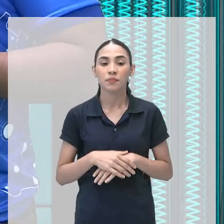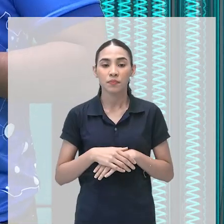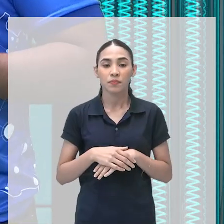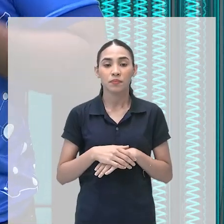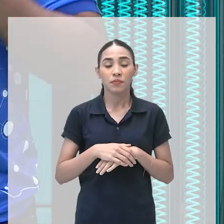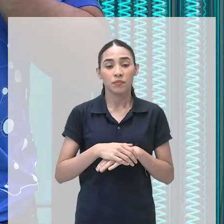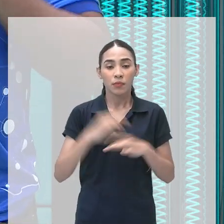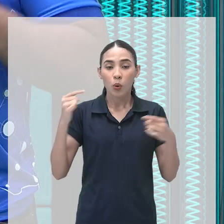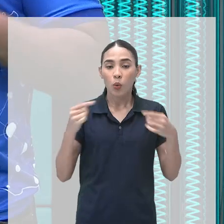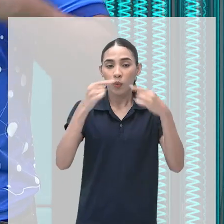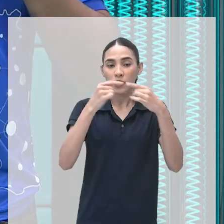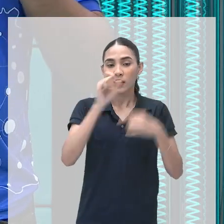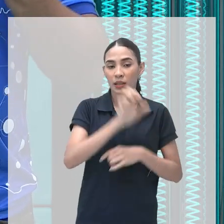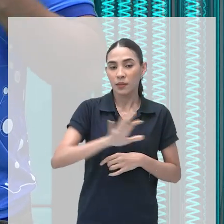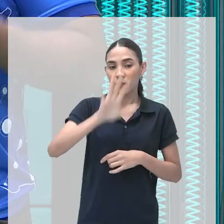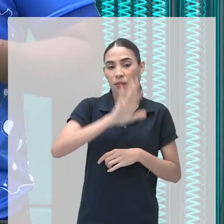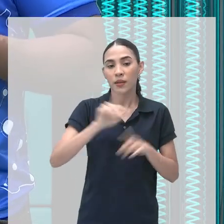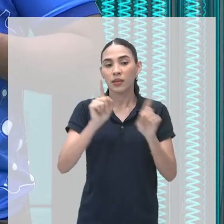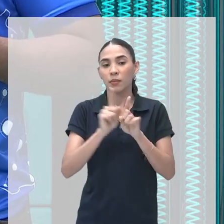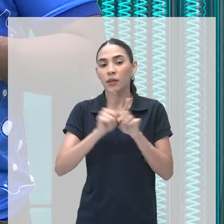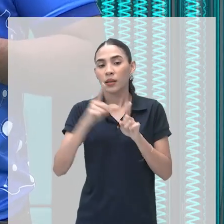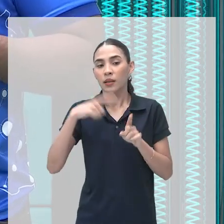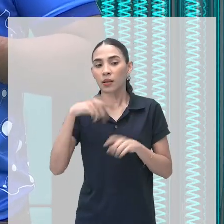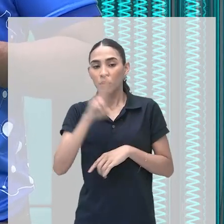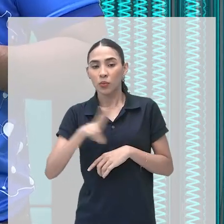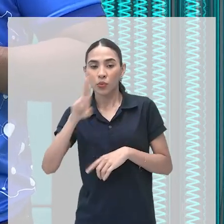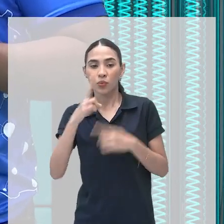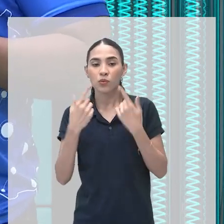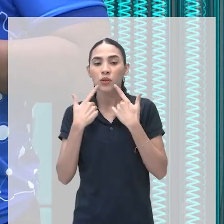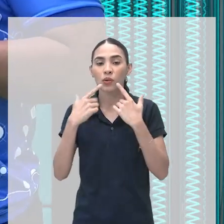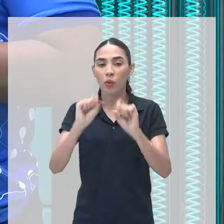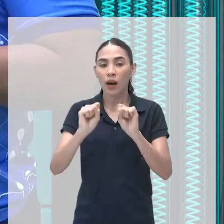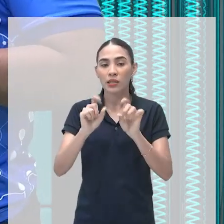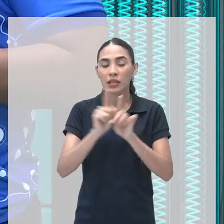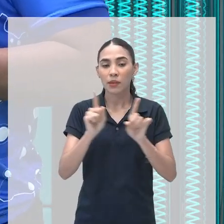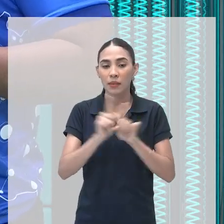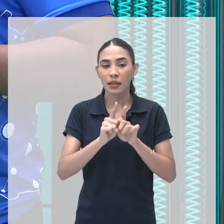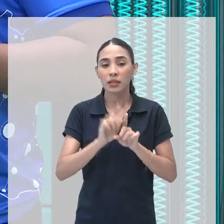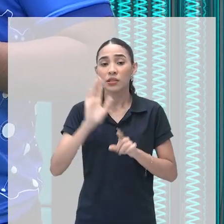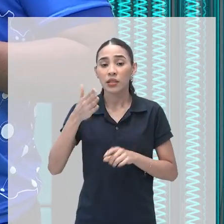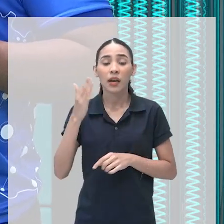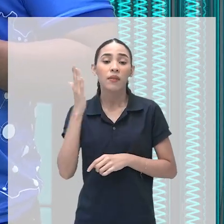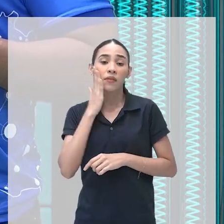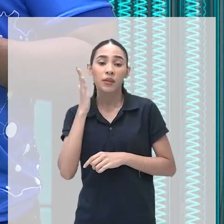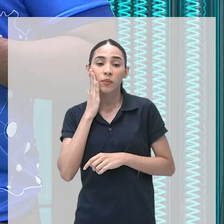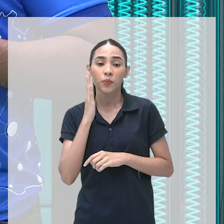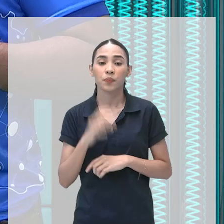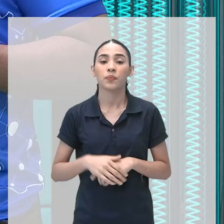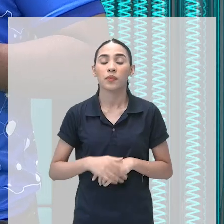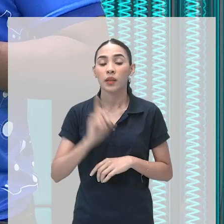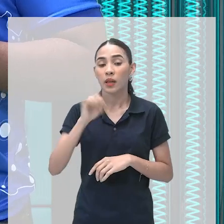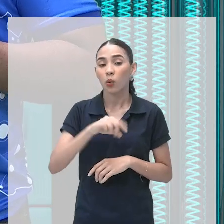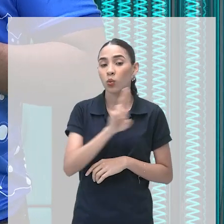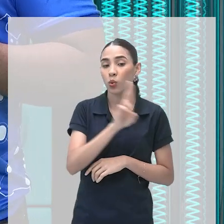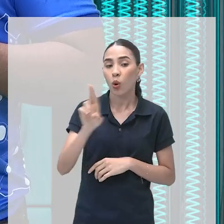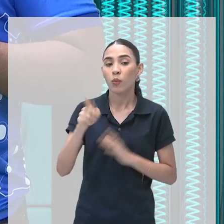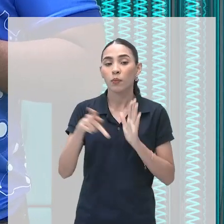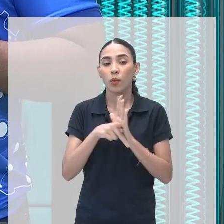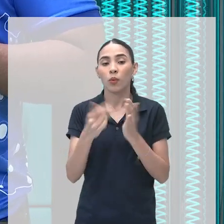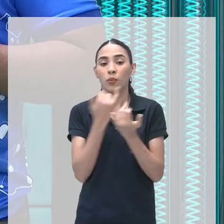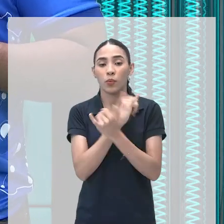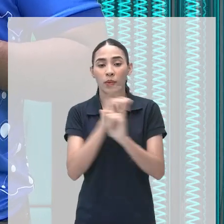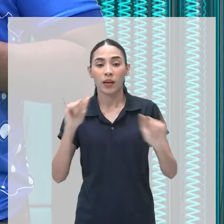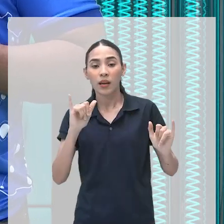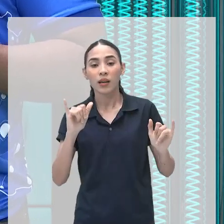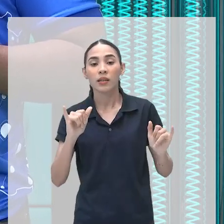com as imagens, temos uso de uma linguagem conotativa também, como a gente já viu, Desenrola Brasil, que é o nome da propaganda,